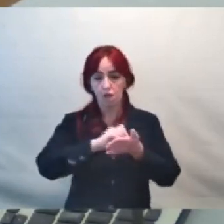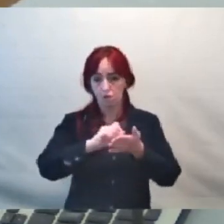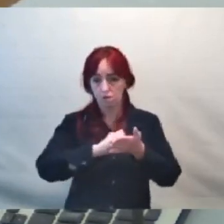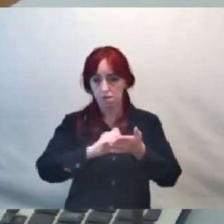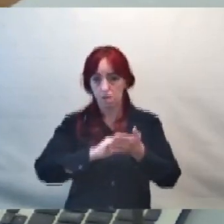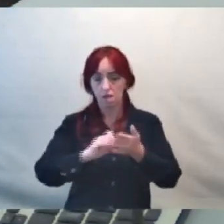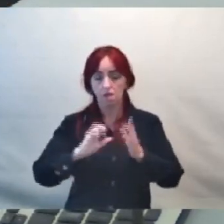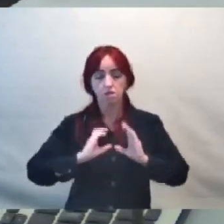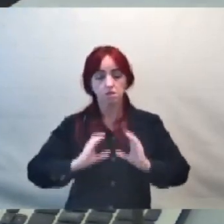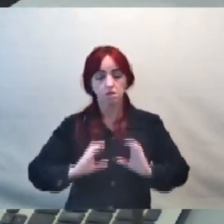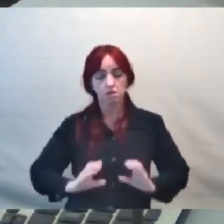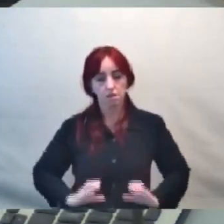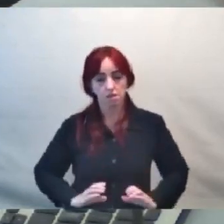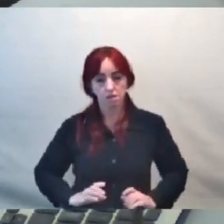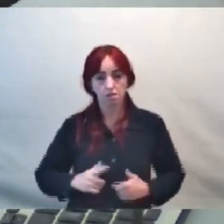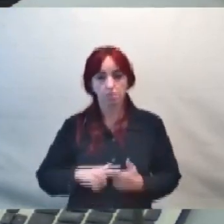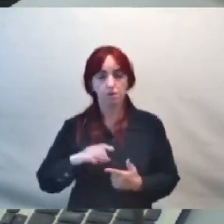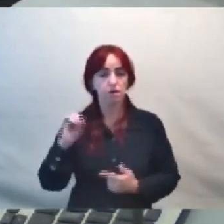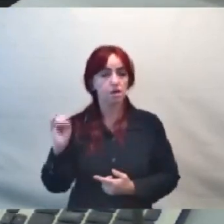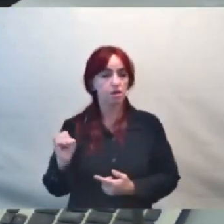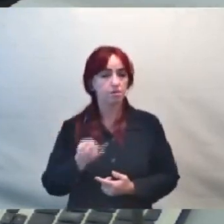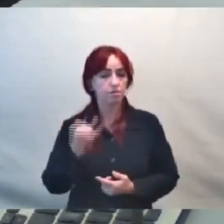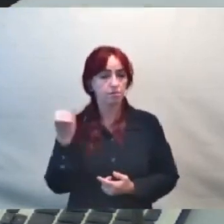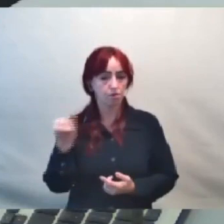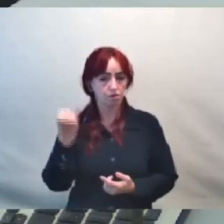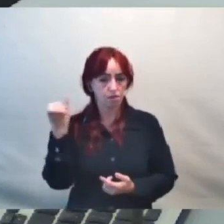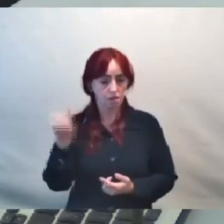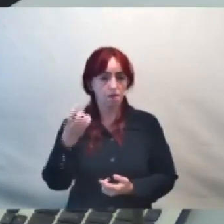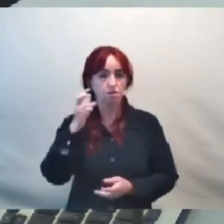cidadania, né, que é algo que interessa demais ao observatório.